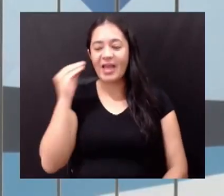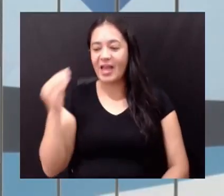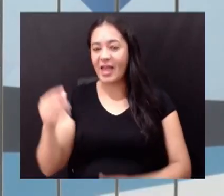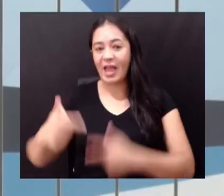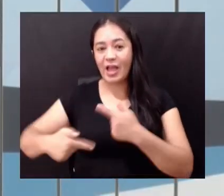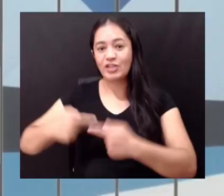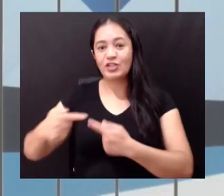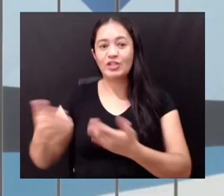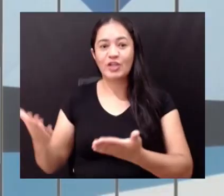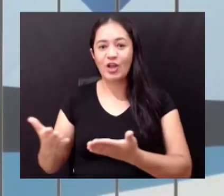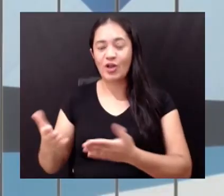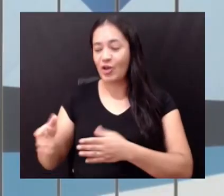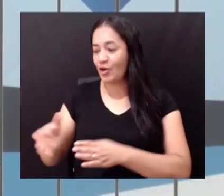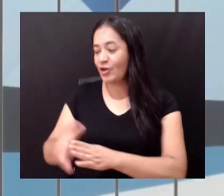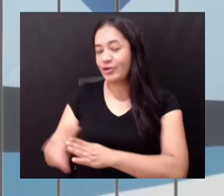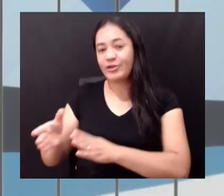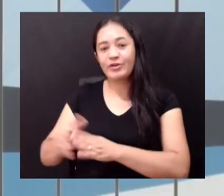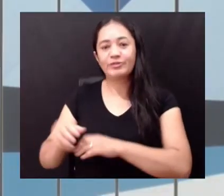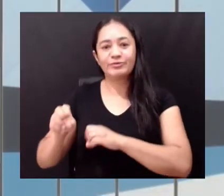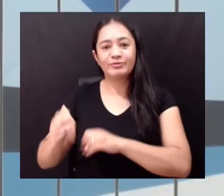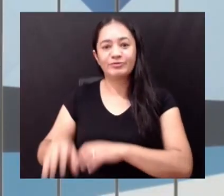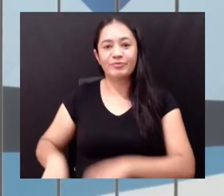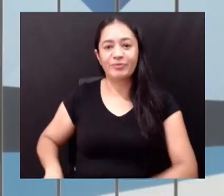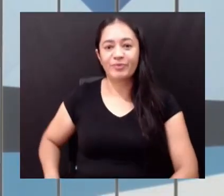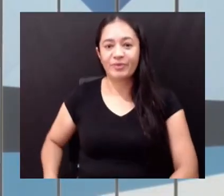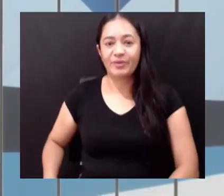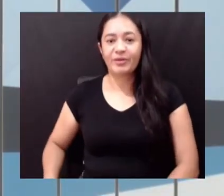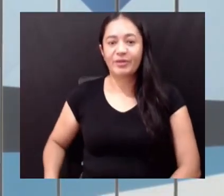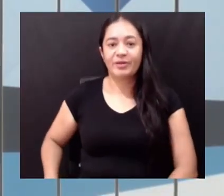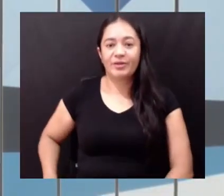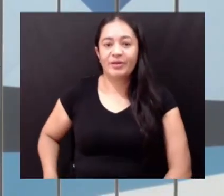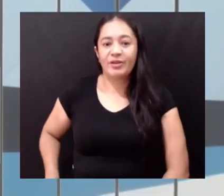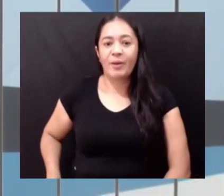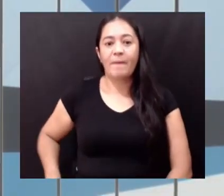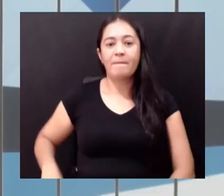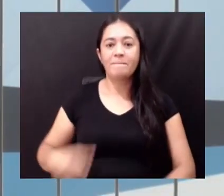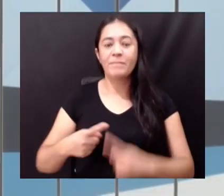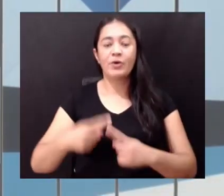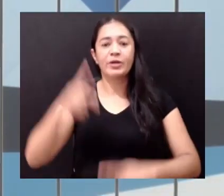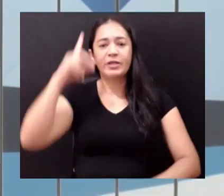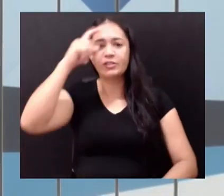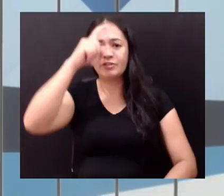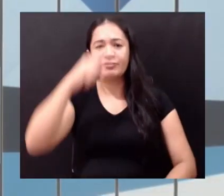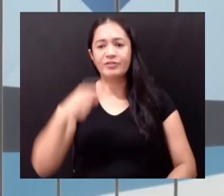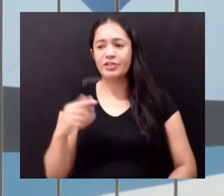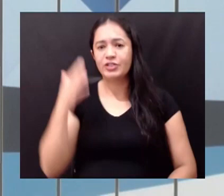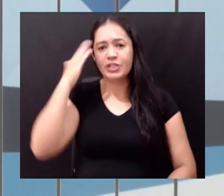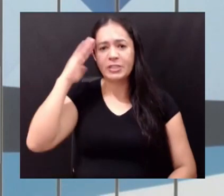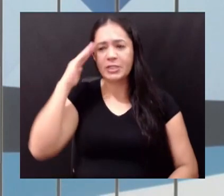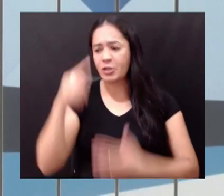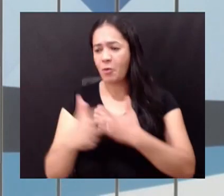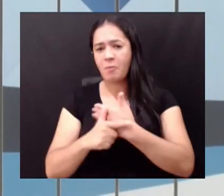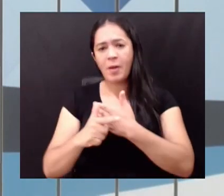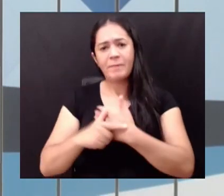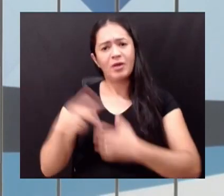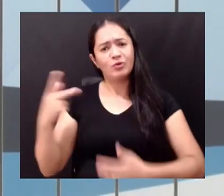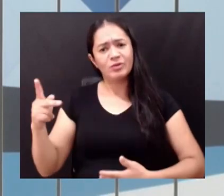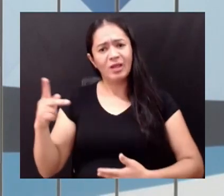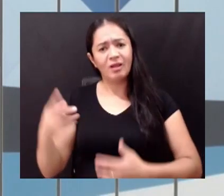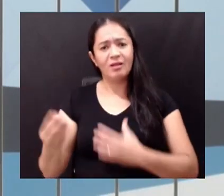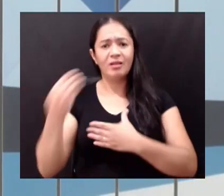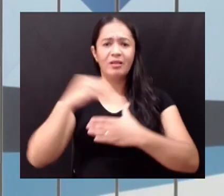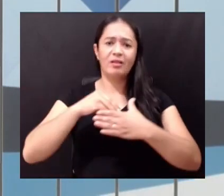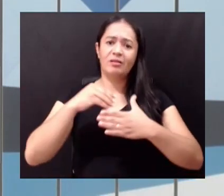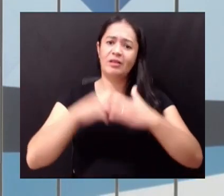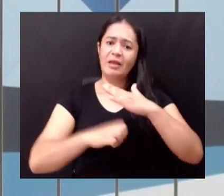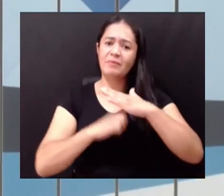jovem, que está tendo dificuldade, né, em entender o seu papel ali dentro da empresa. Muitas vezes até entender a sua atividade, né? Eu já ouvi